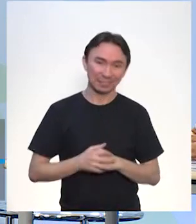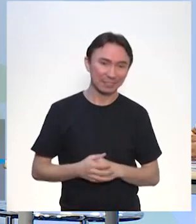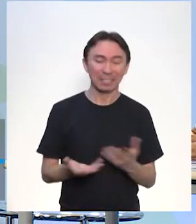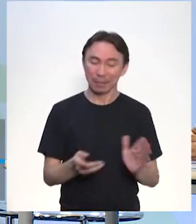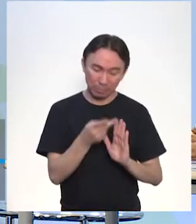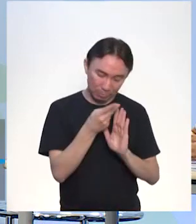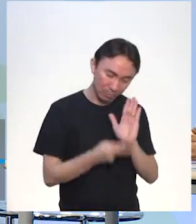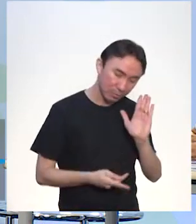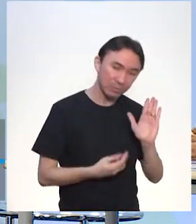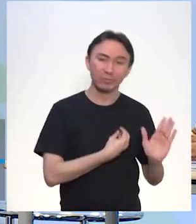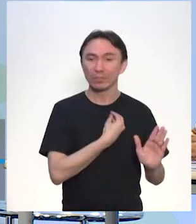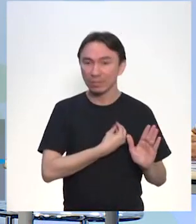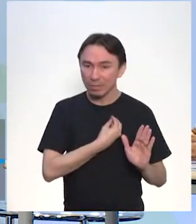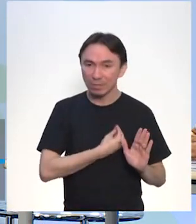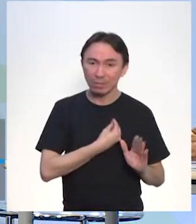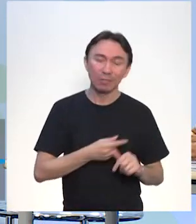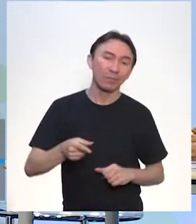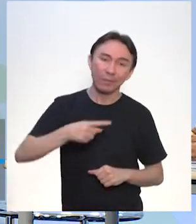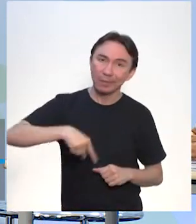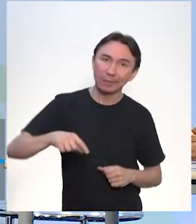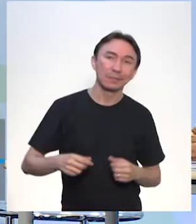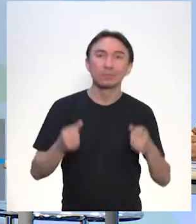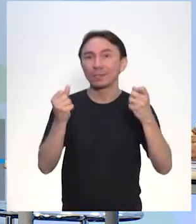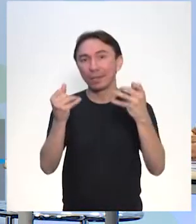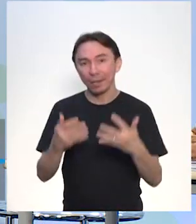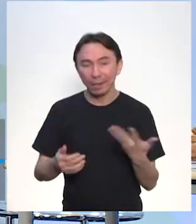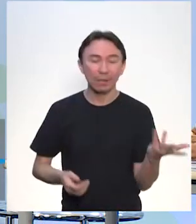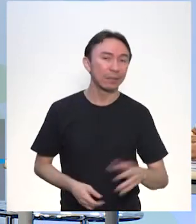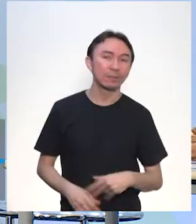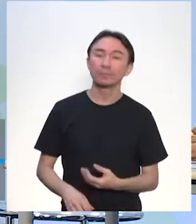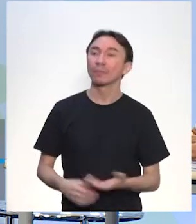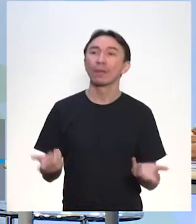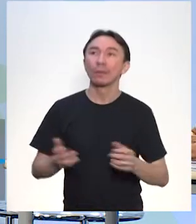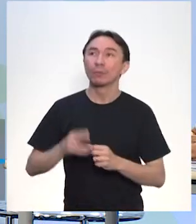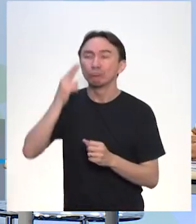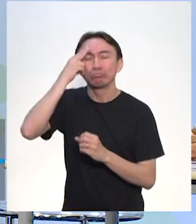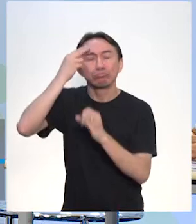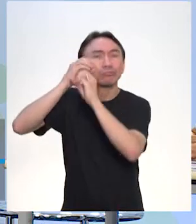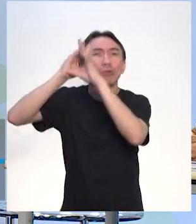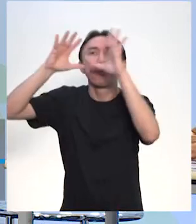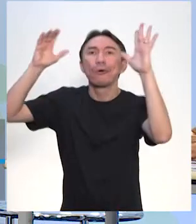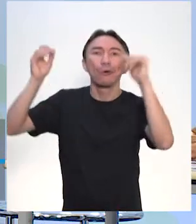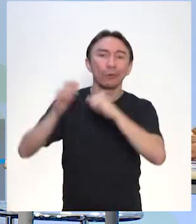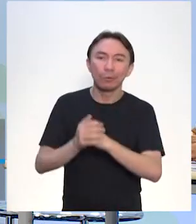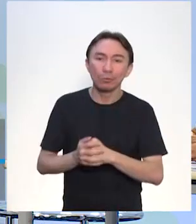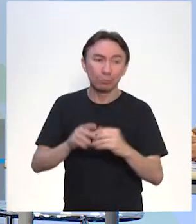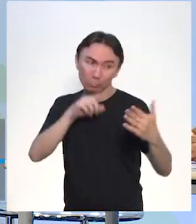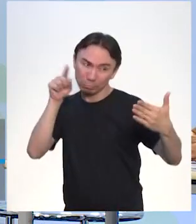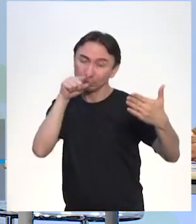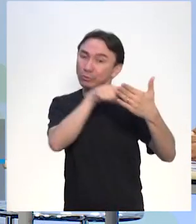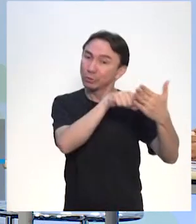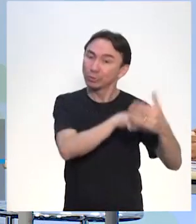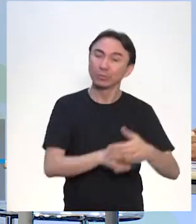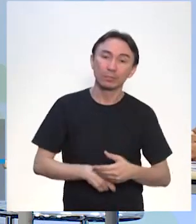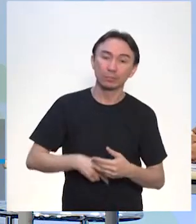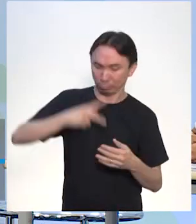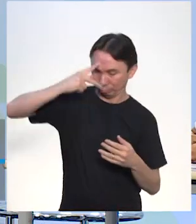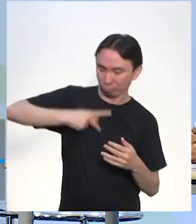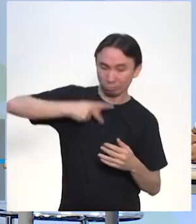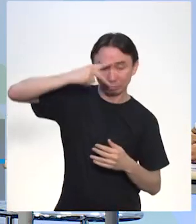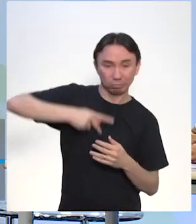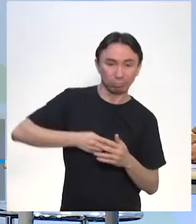sonhos, os nossos objetivos, o autoconhecimento e também as nossas emoções,